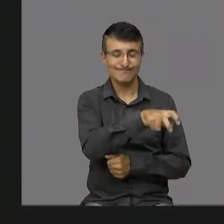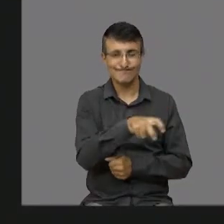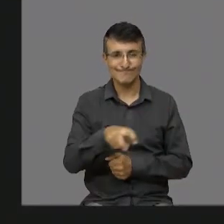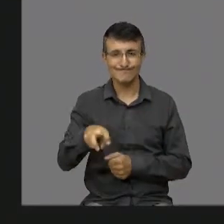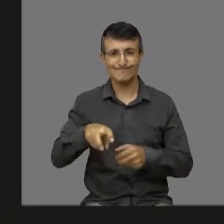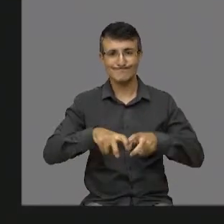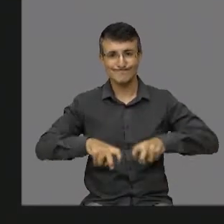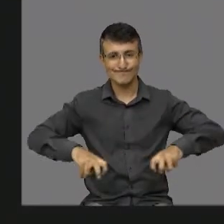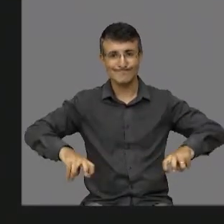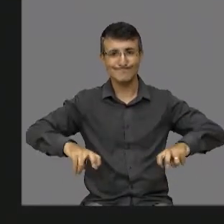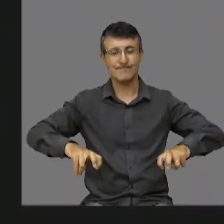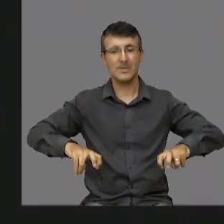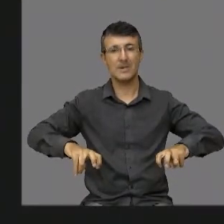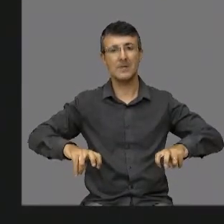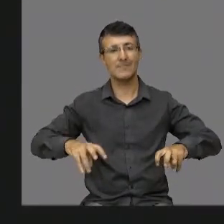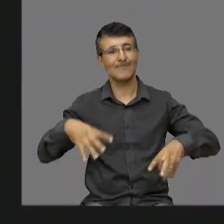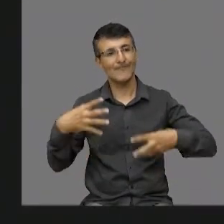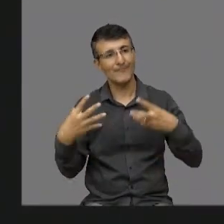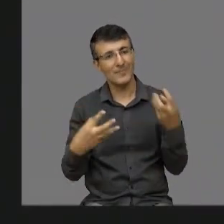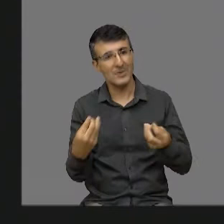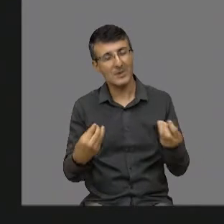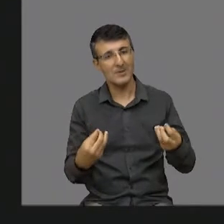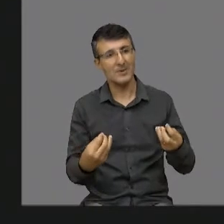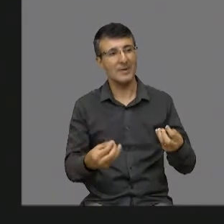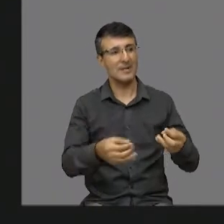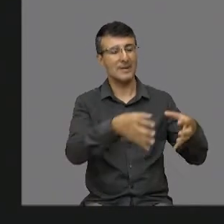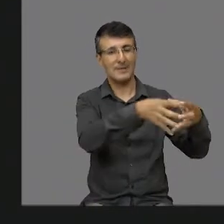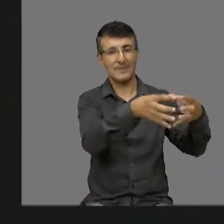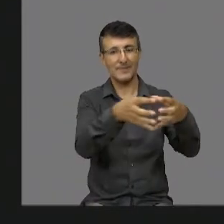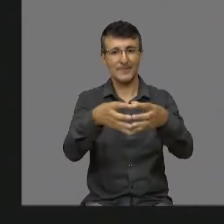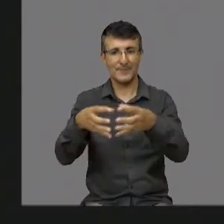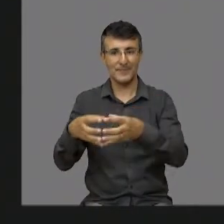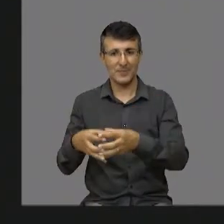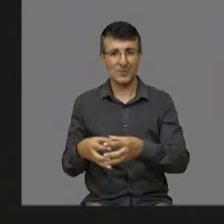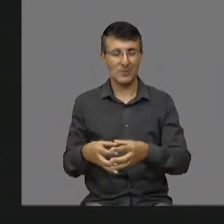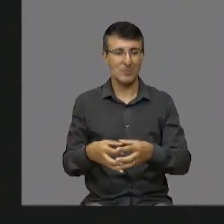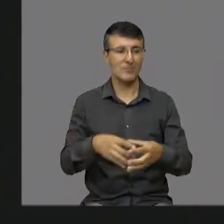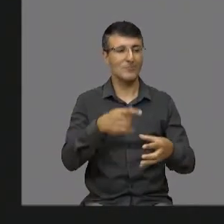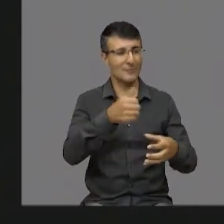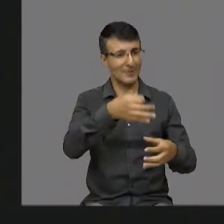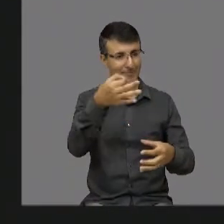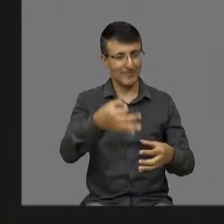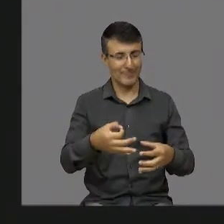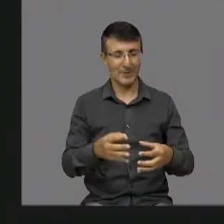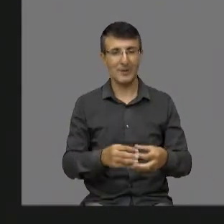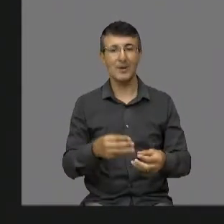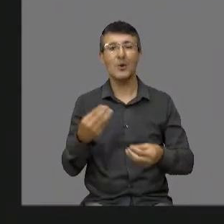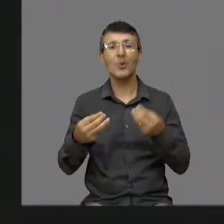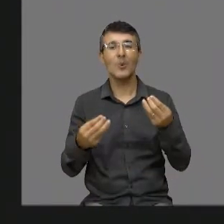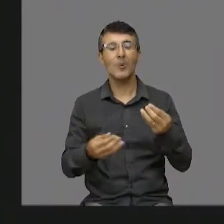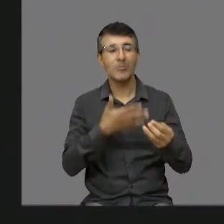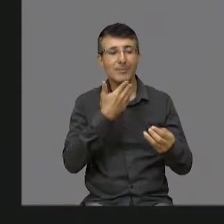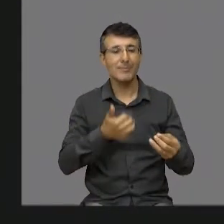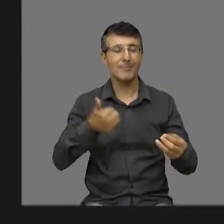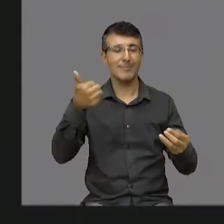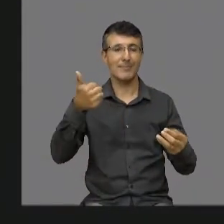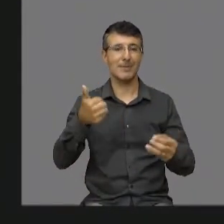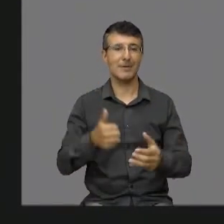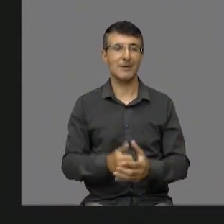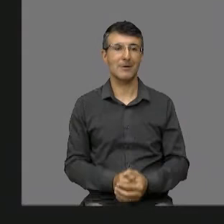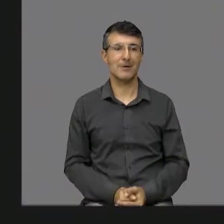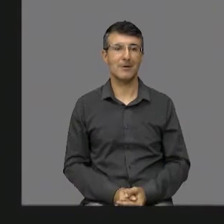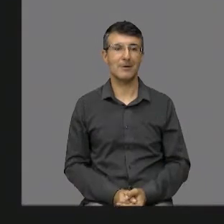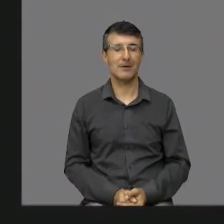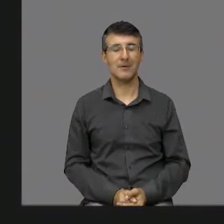mesmo se a rede está funcionando e como melhorá-la. Eu queria que vocês dessem opinião sobre isso. Concordo com